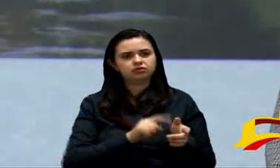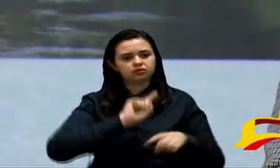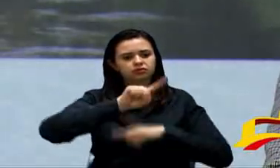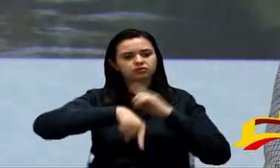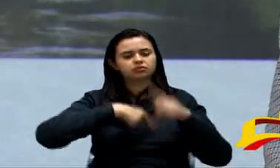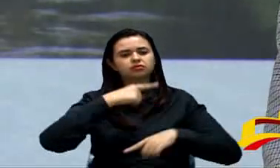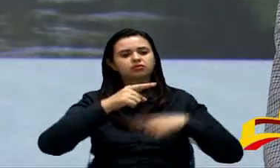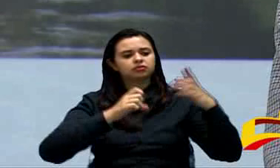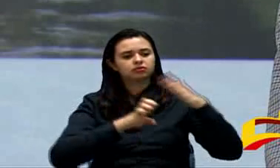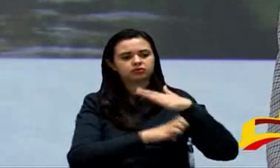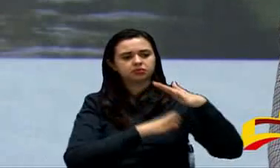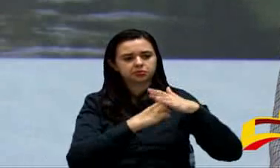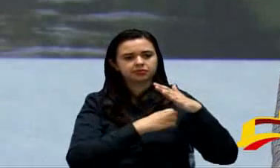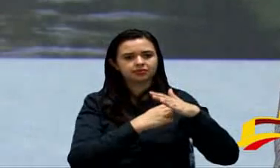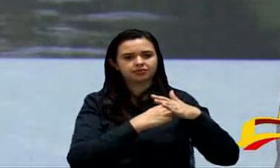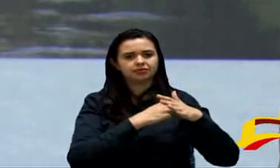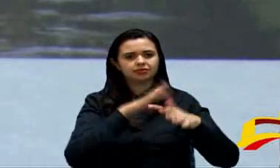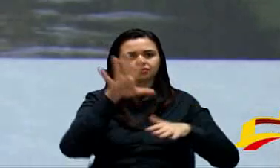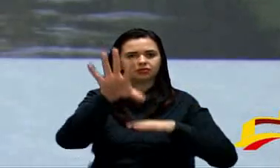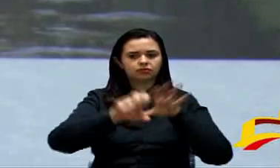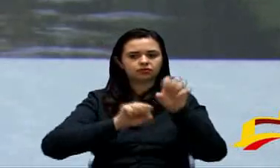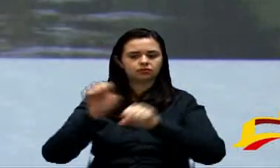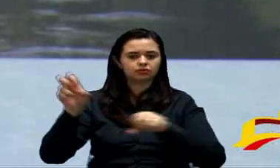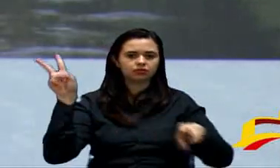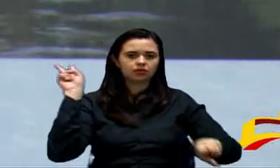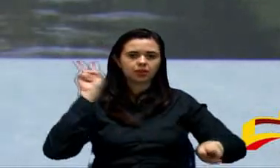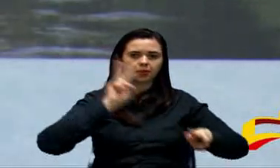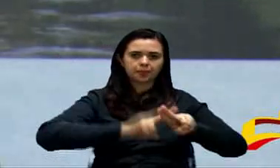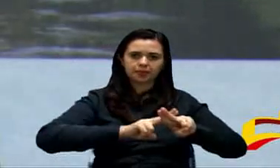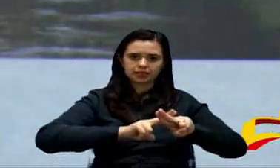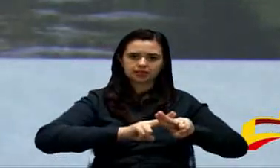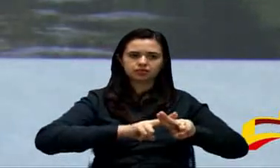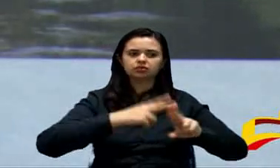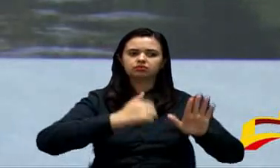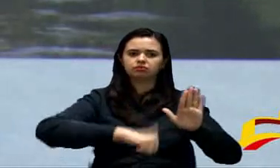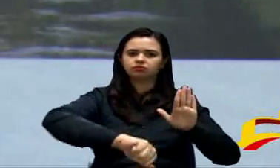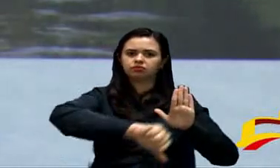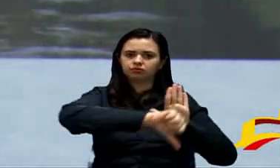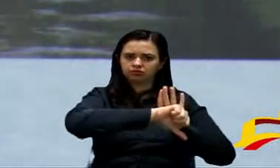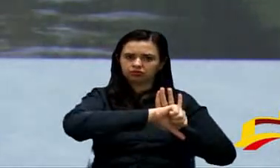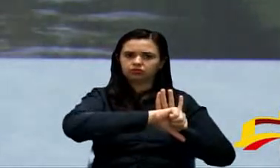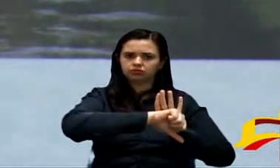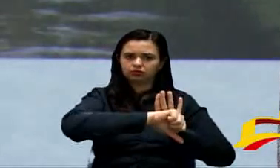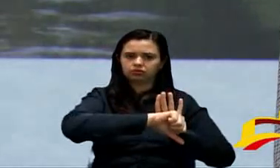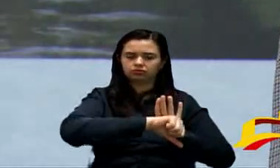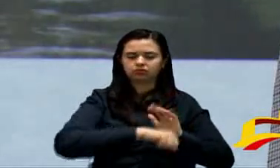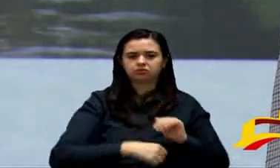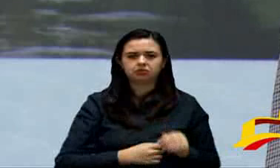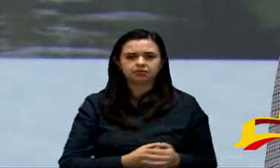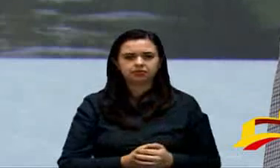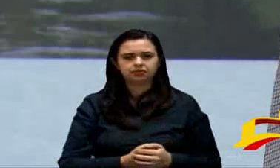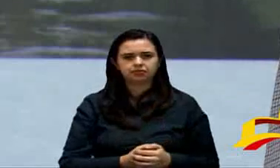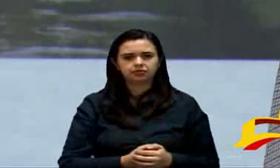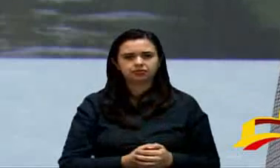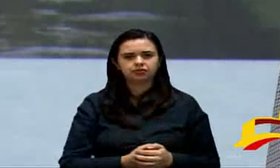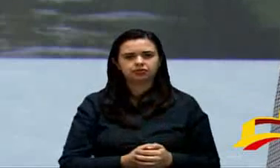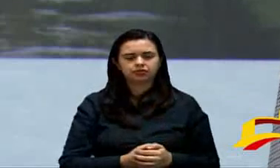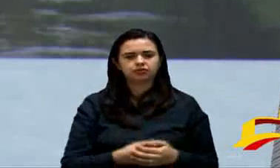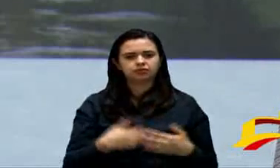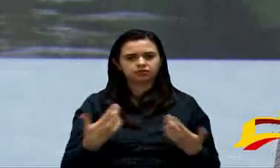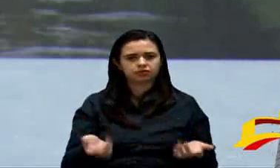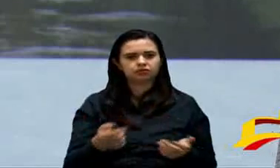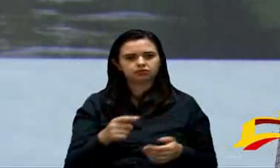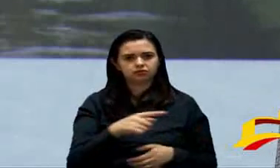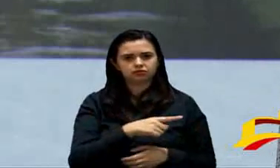não entregaram aquilo que foi prometido, estando a apuração dos crimes sobre responsabilidade de autoridades competentes e sobre o crivo do